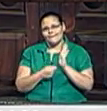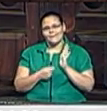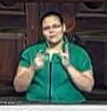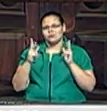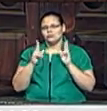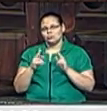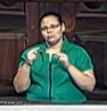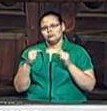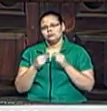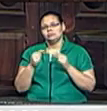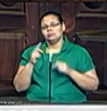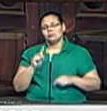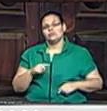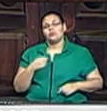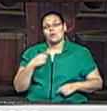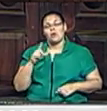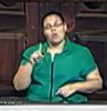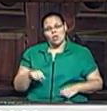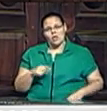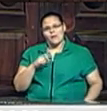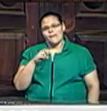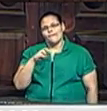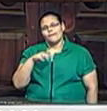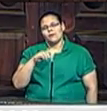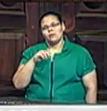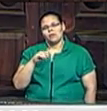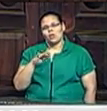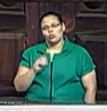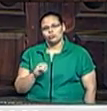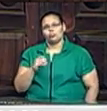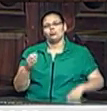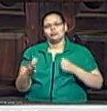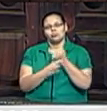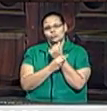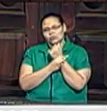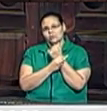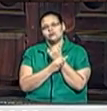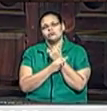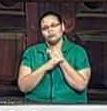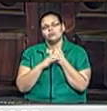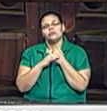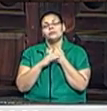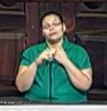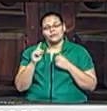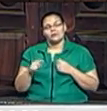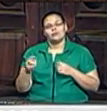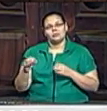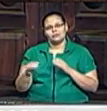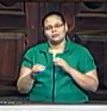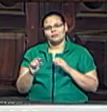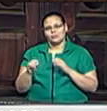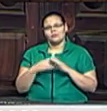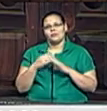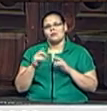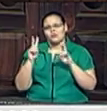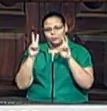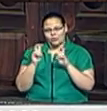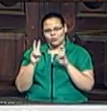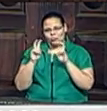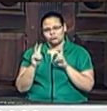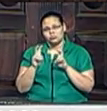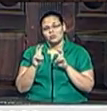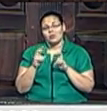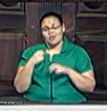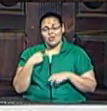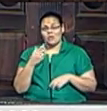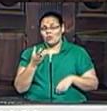isso que impetrei mandado de segurança na justiça contra esta medida que está sendo trazida à pauta. Quero dizer aqui